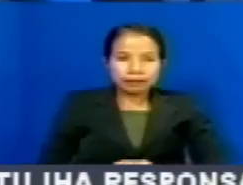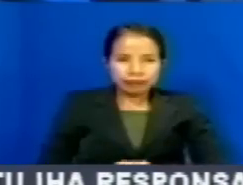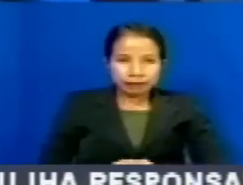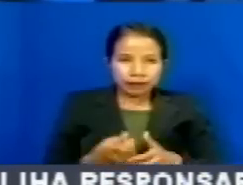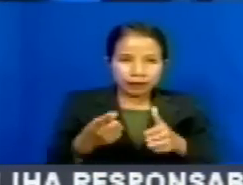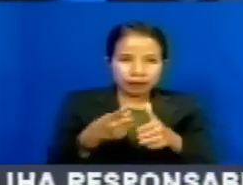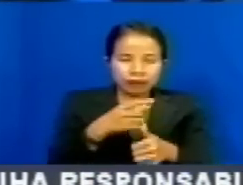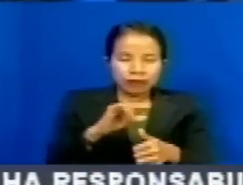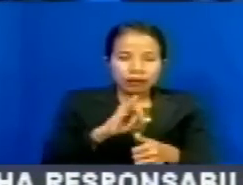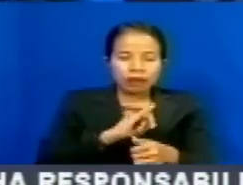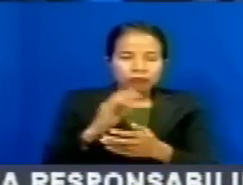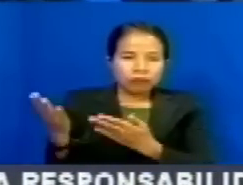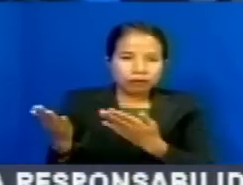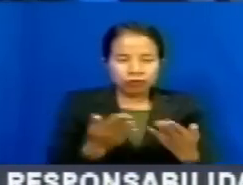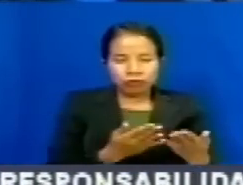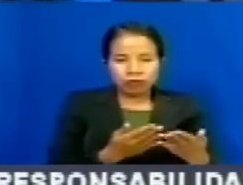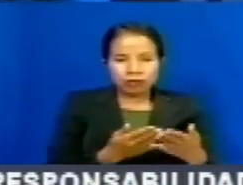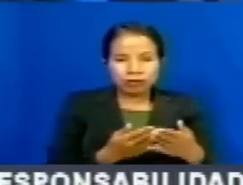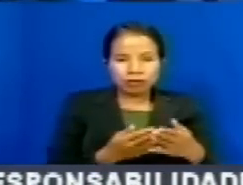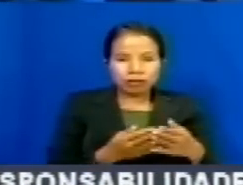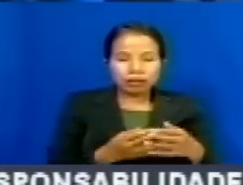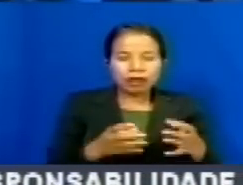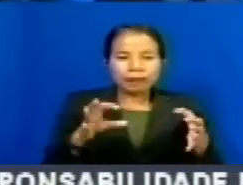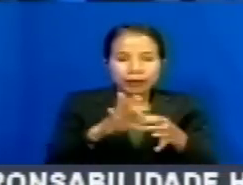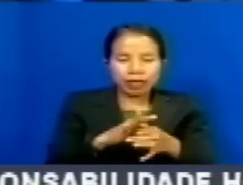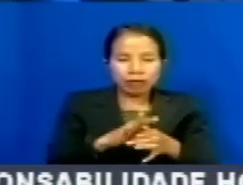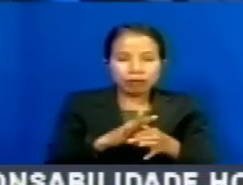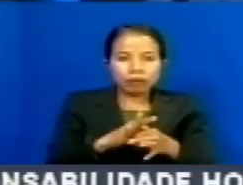primeiro, eu vou dizer que eu estou desculpa para o Toto.